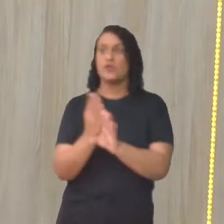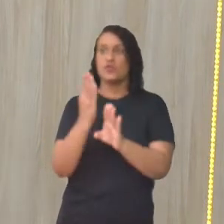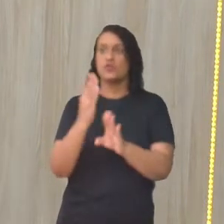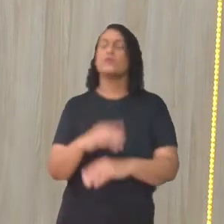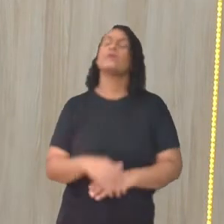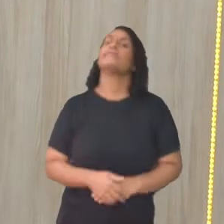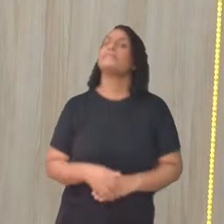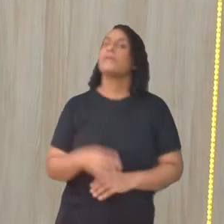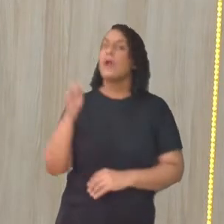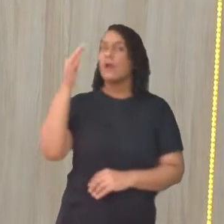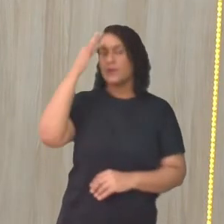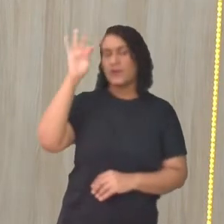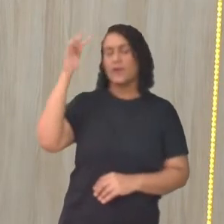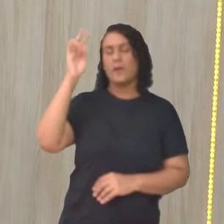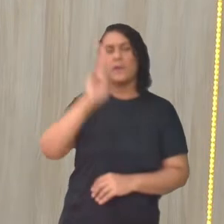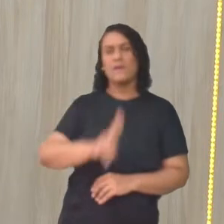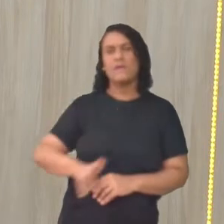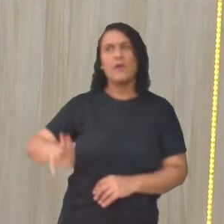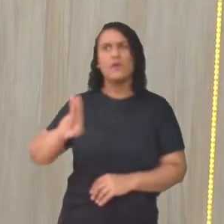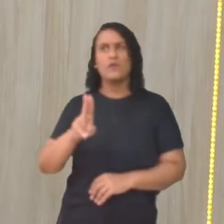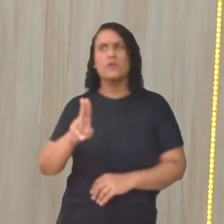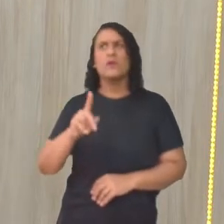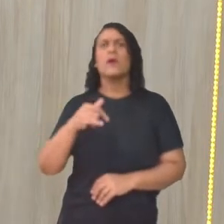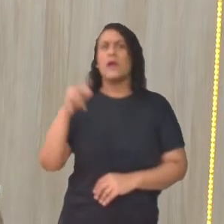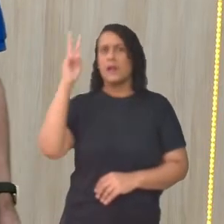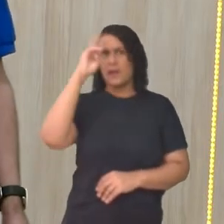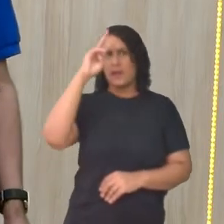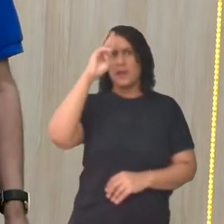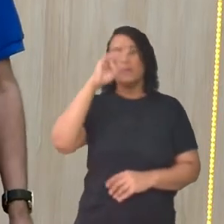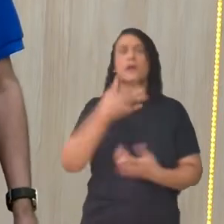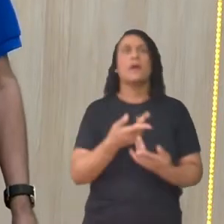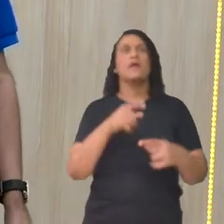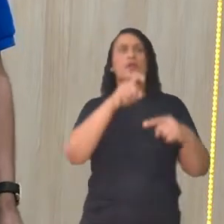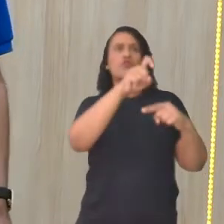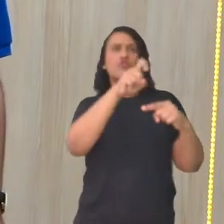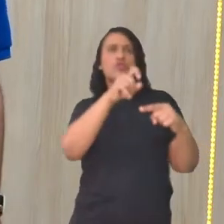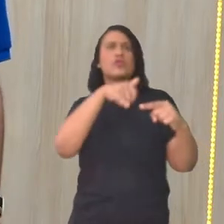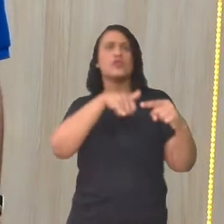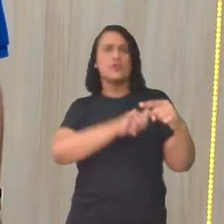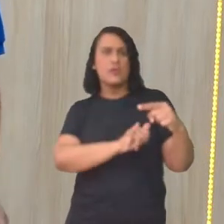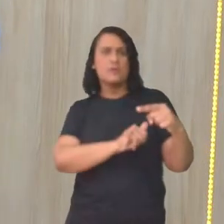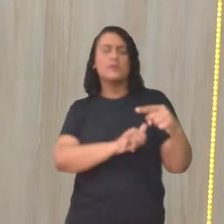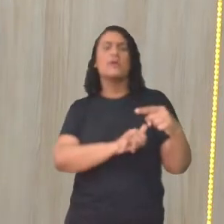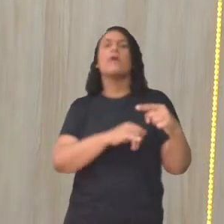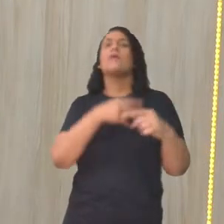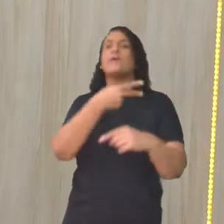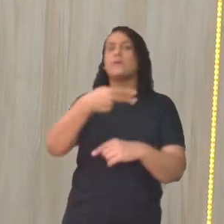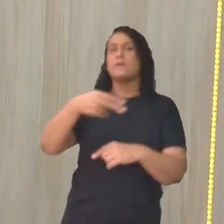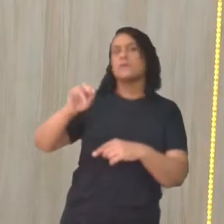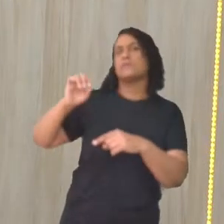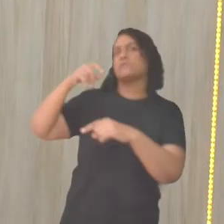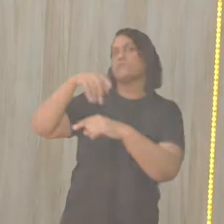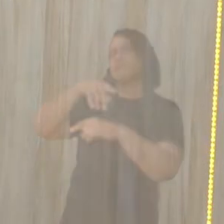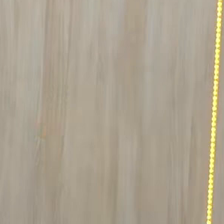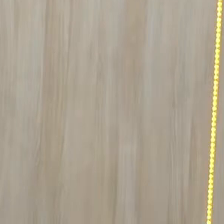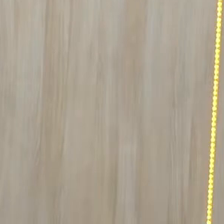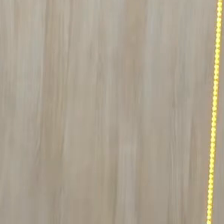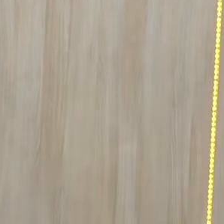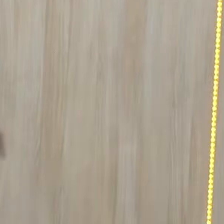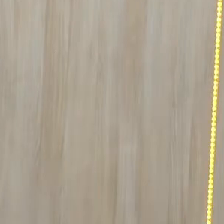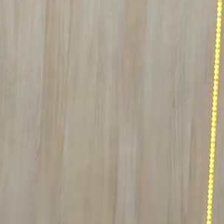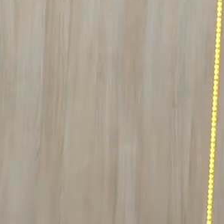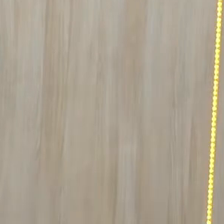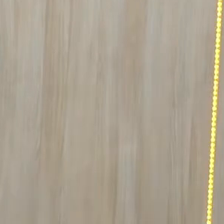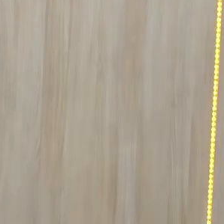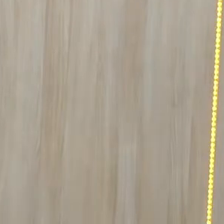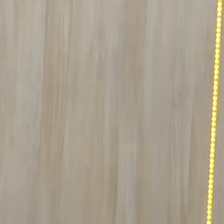teorema lá, que eu digo que um pedacinho está para o todo, assim como um pedacinho está para o todo. E aí eu posso usar esse teorema numa boa. Pode botar a